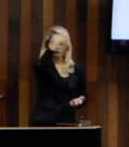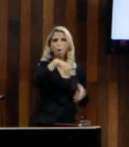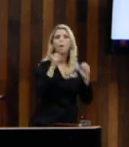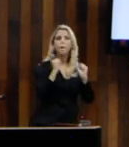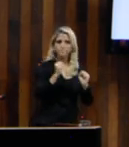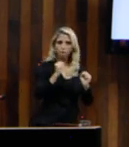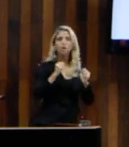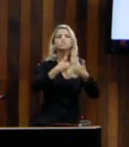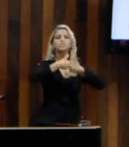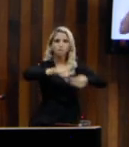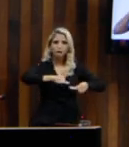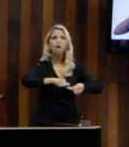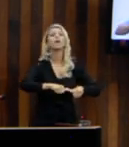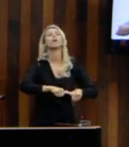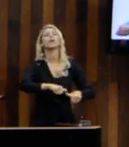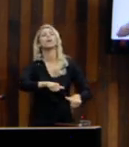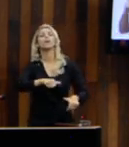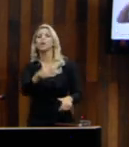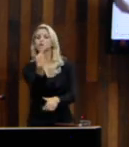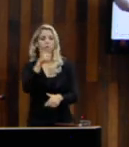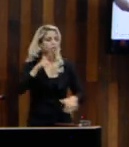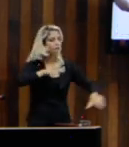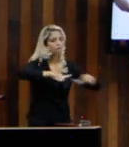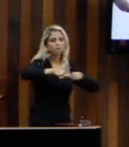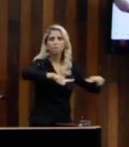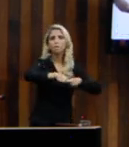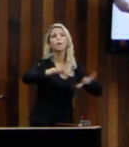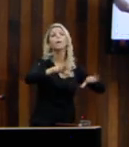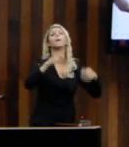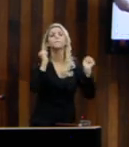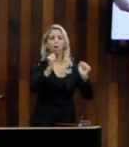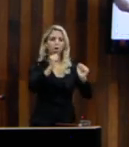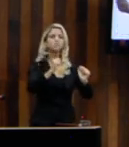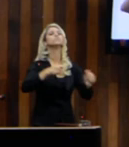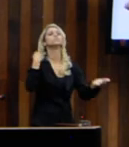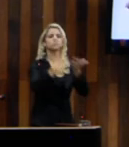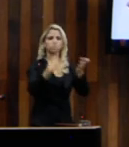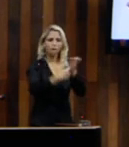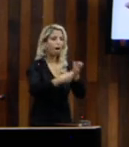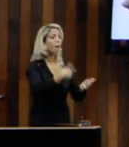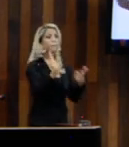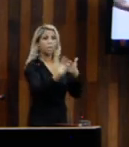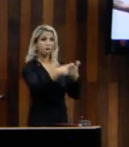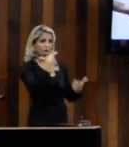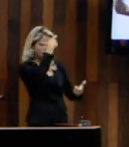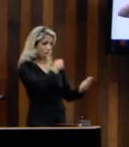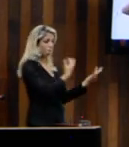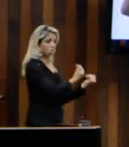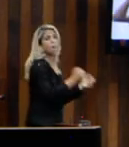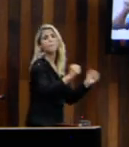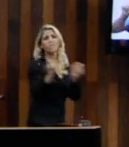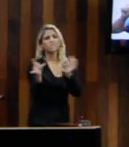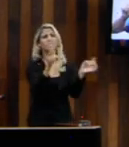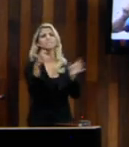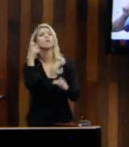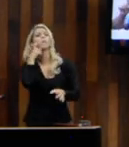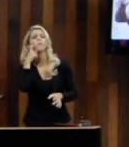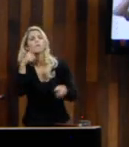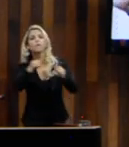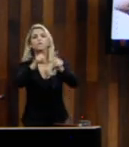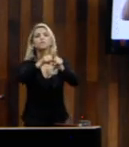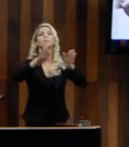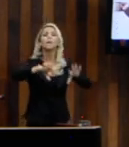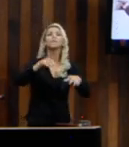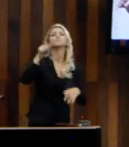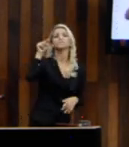meu emprego. Porque eu sou jovem e posso lutar. Eu posso vender bala na rua, posso fazer o que for. Só